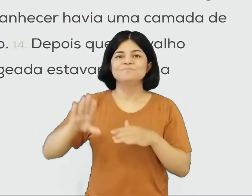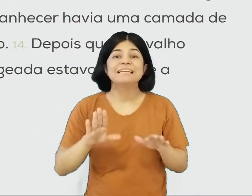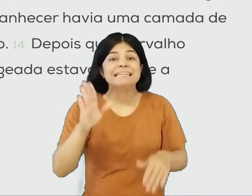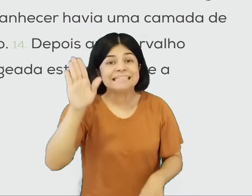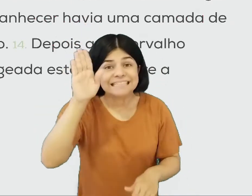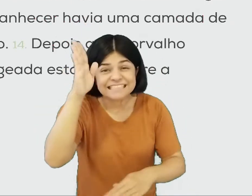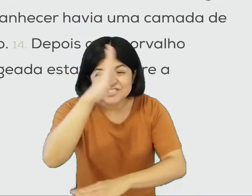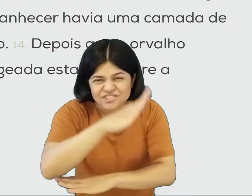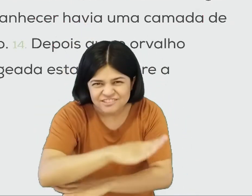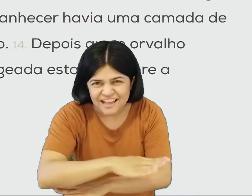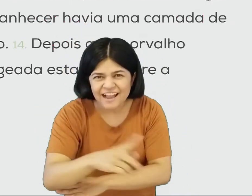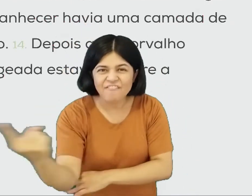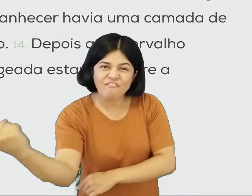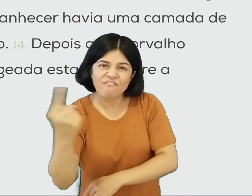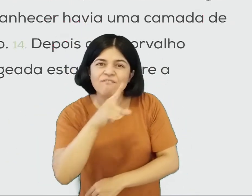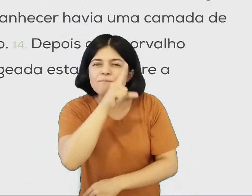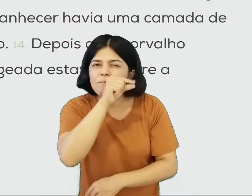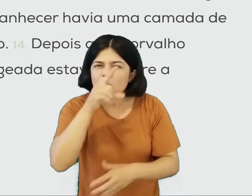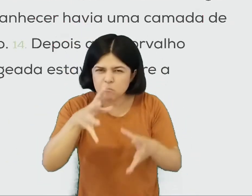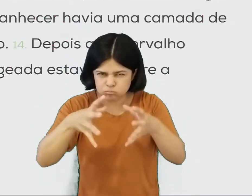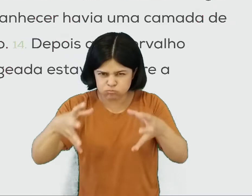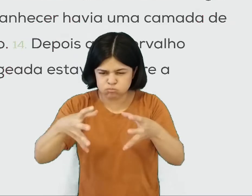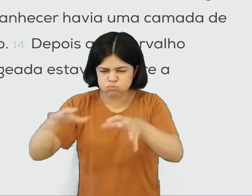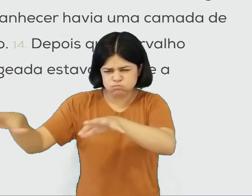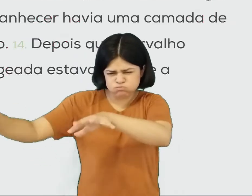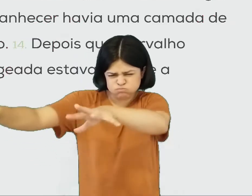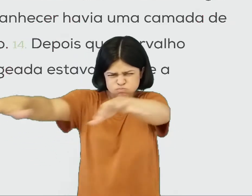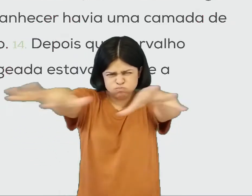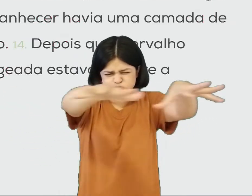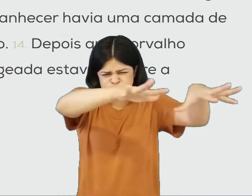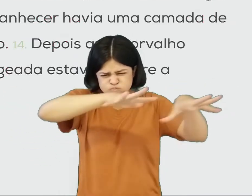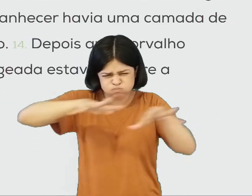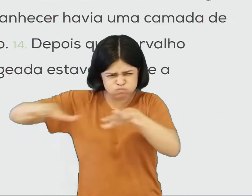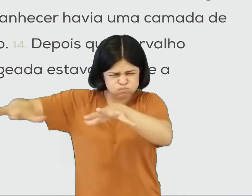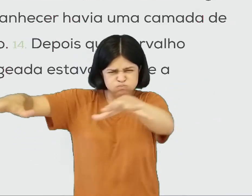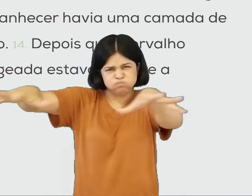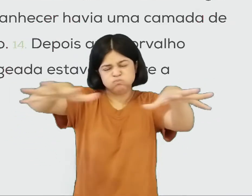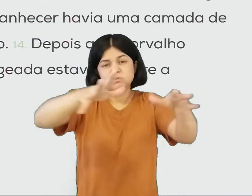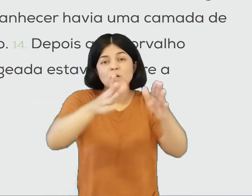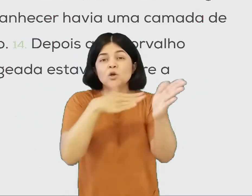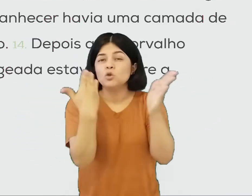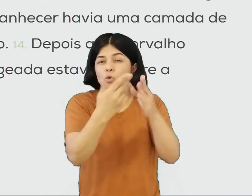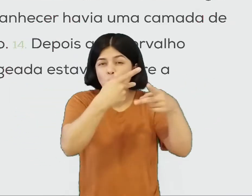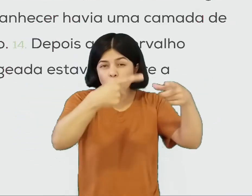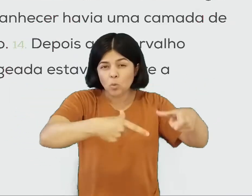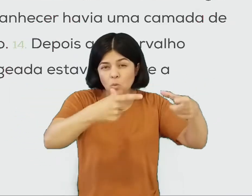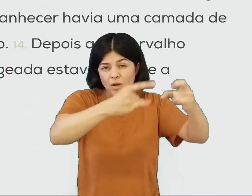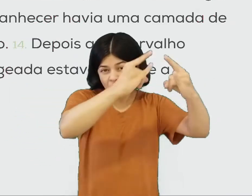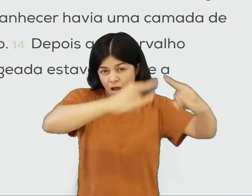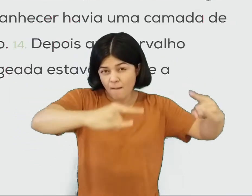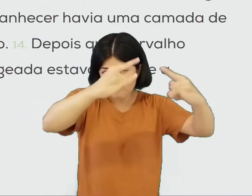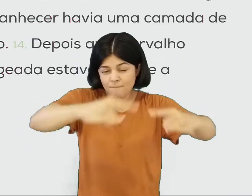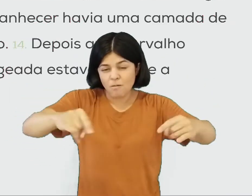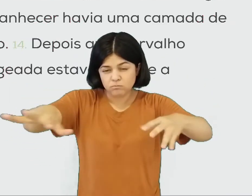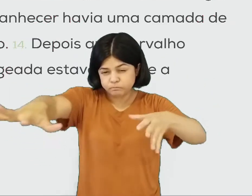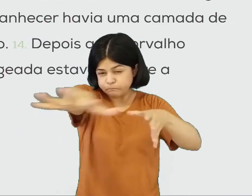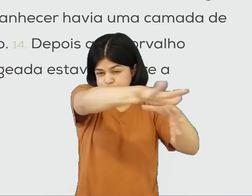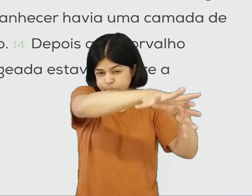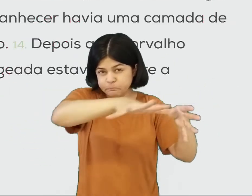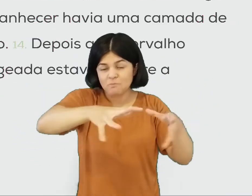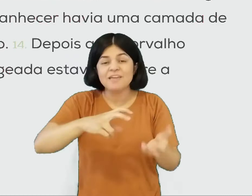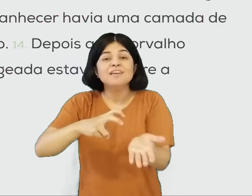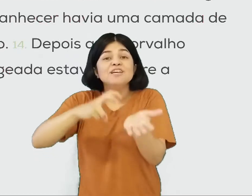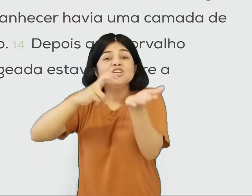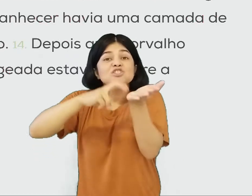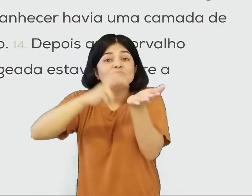tarde apareceram codornizes que cobriram o lugar onde estavam acampados. Ao amanhecer, havia